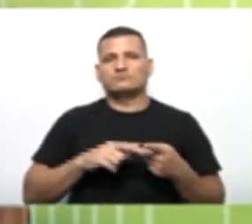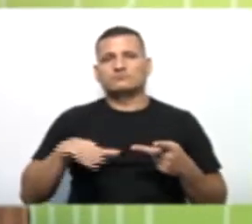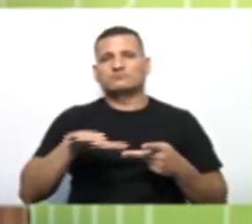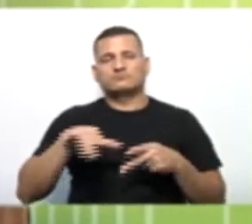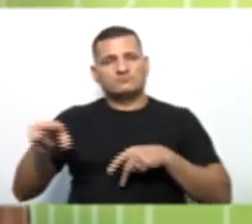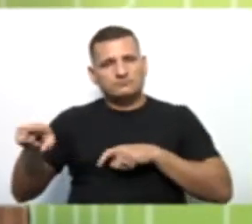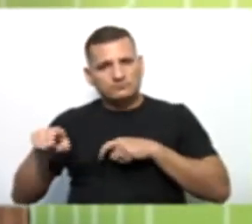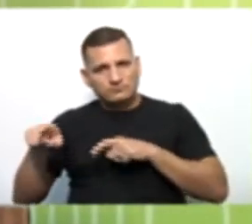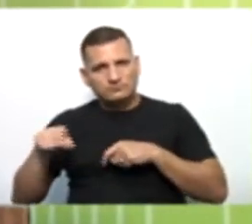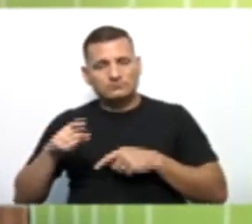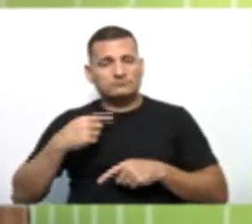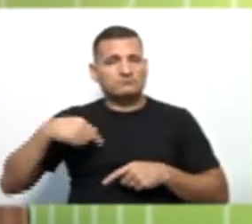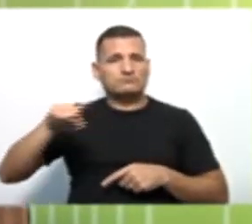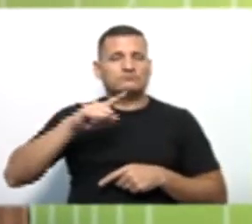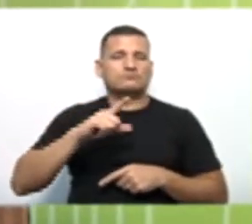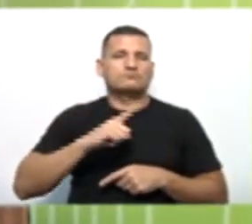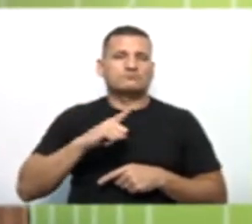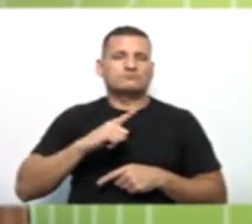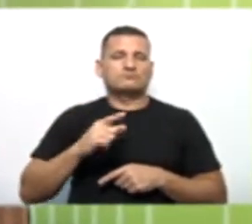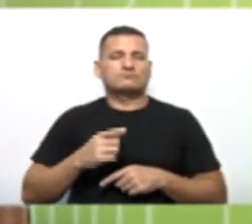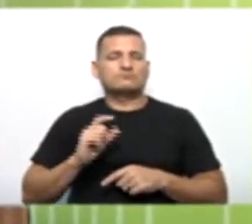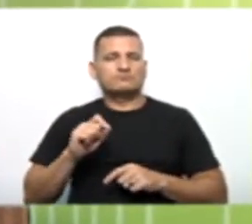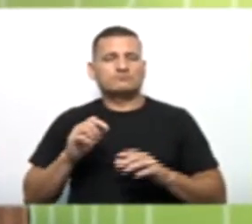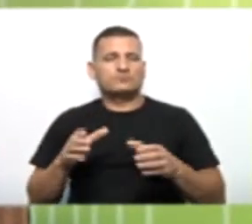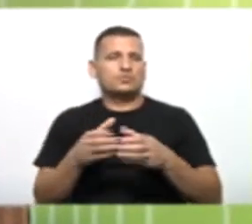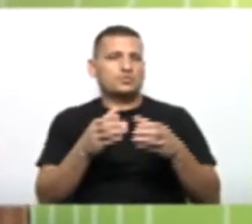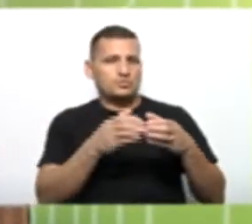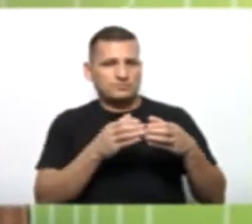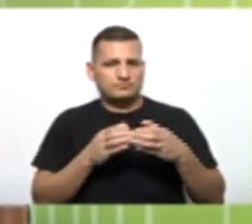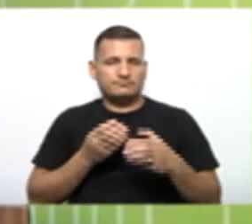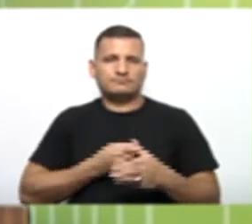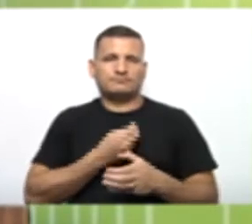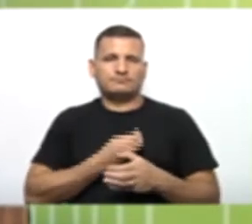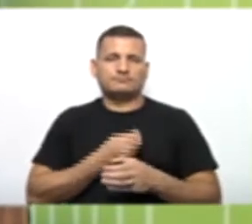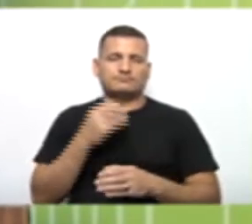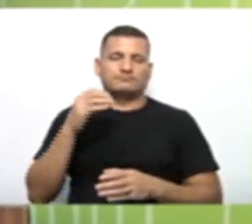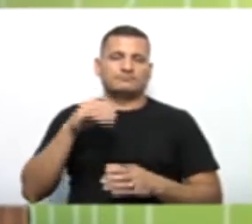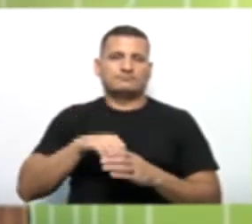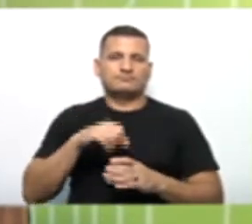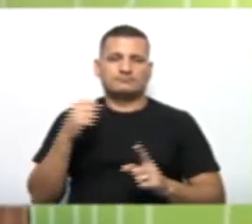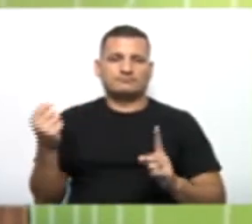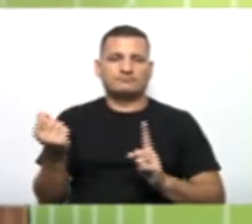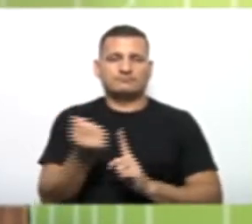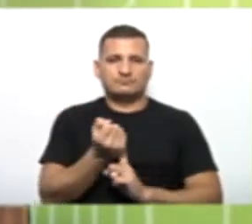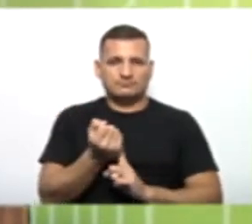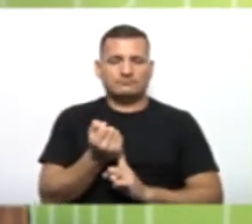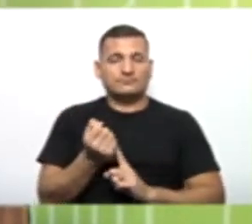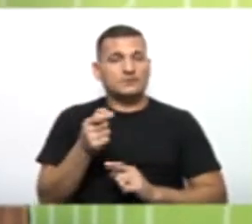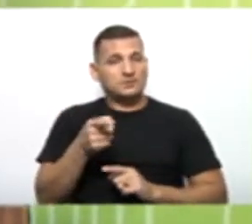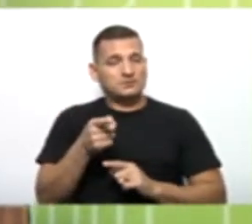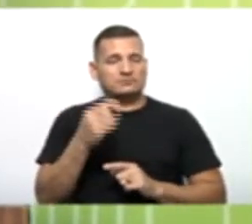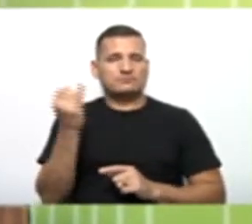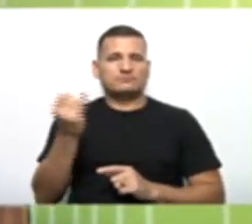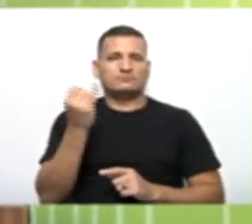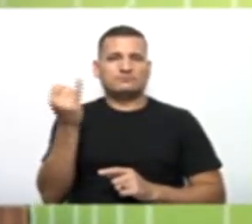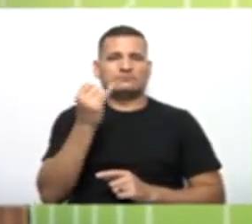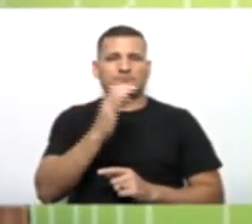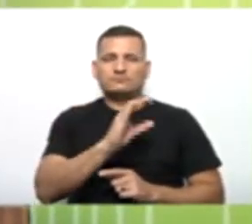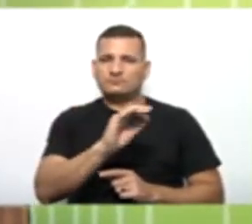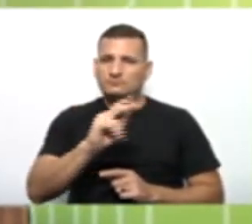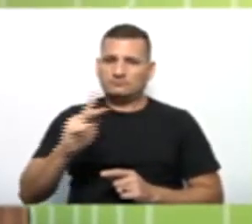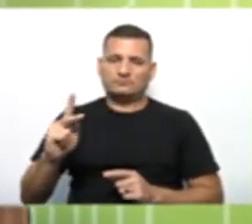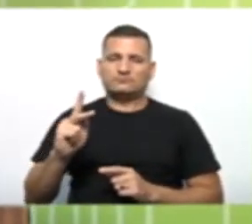zona rural né nós vivemos coletivamente vivemos em sociedade daí a importância das